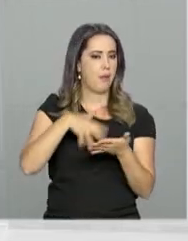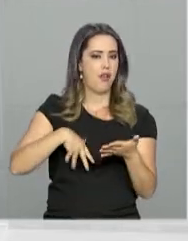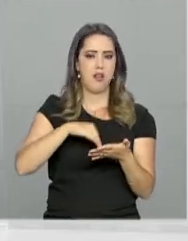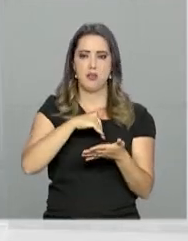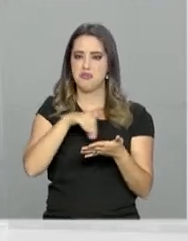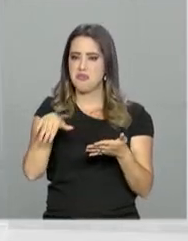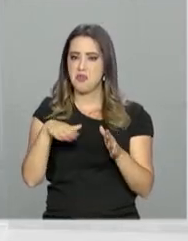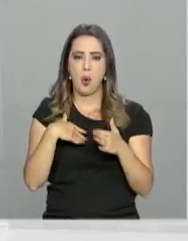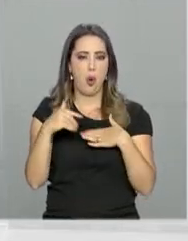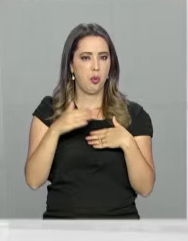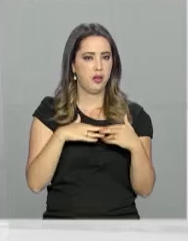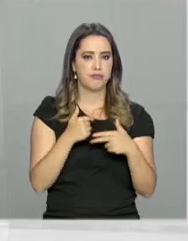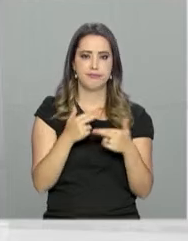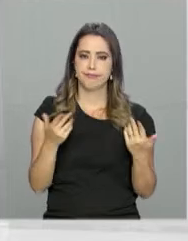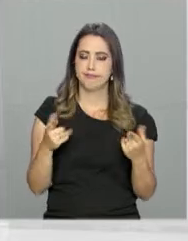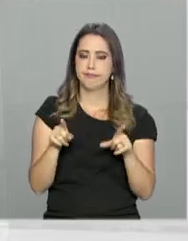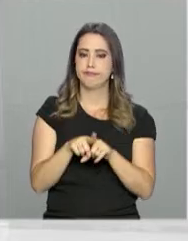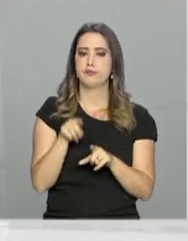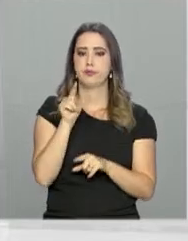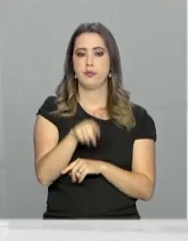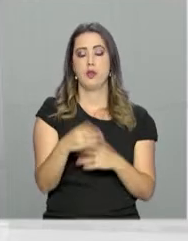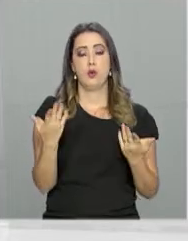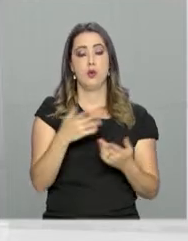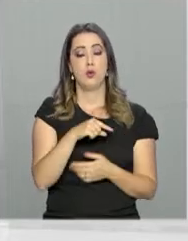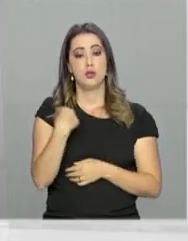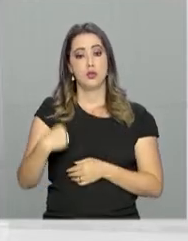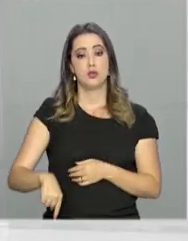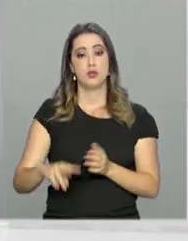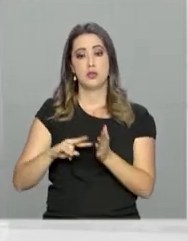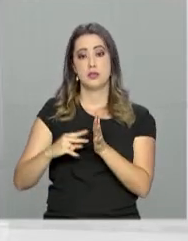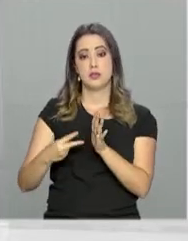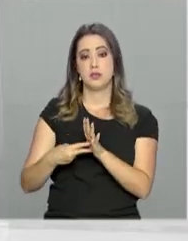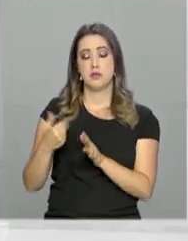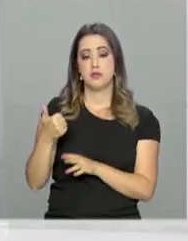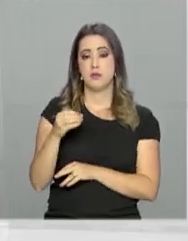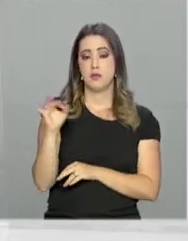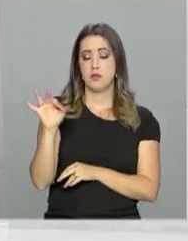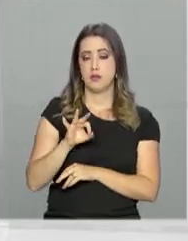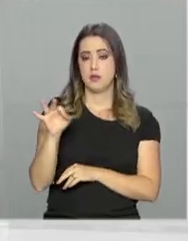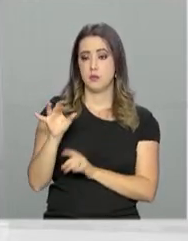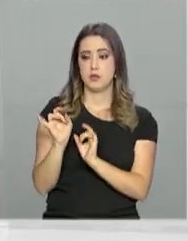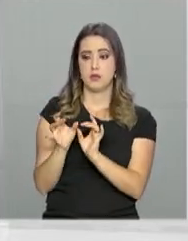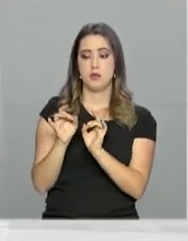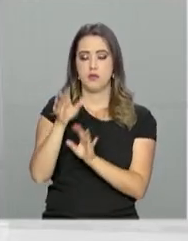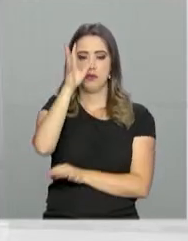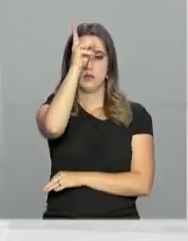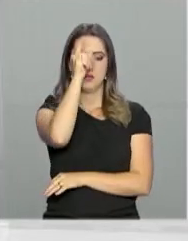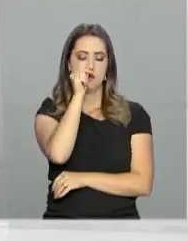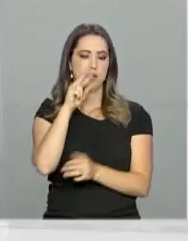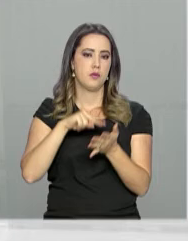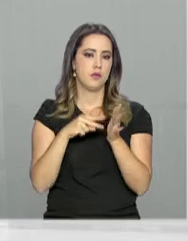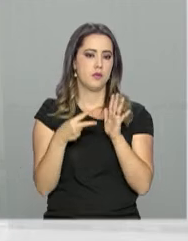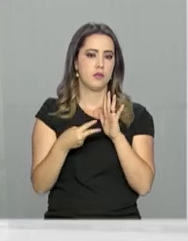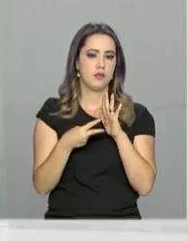partes. Atualmente, a China é destino de 10% das exportações brasileiras de frango, o que equivale